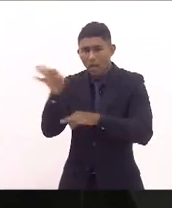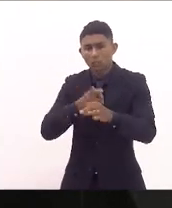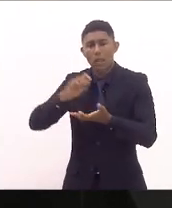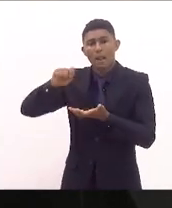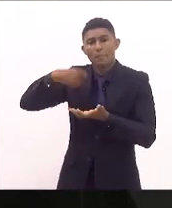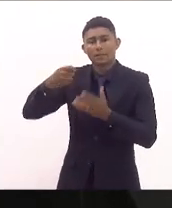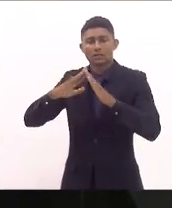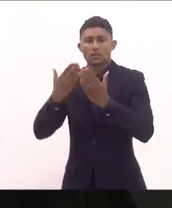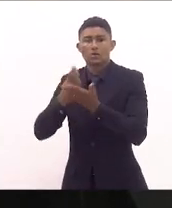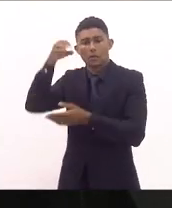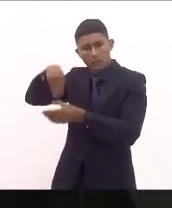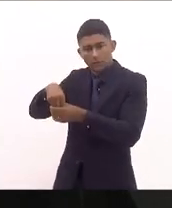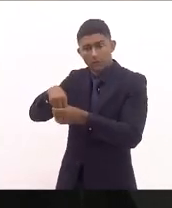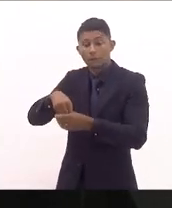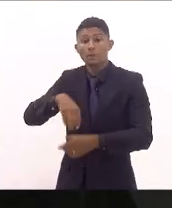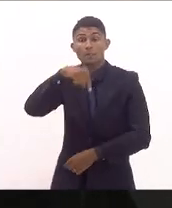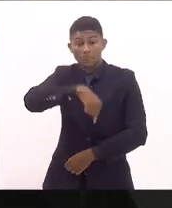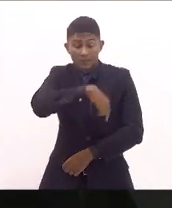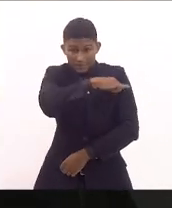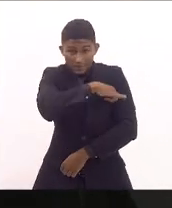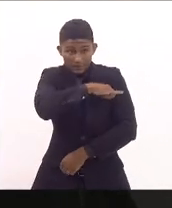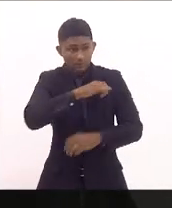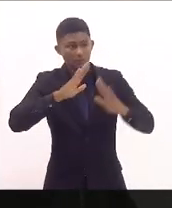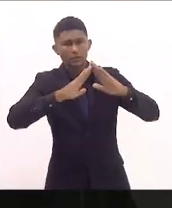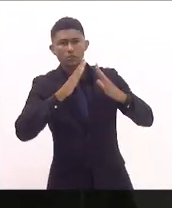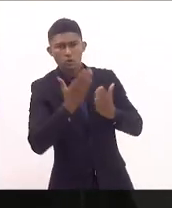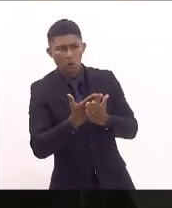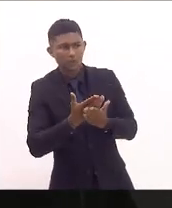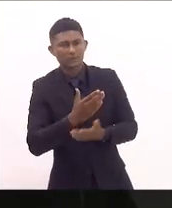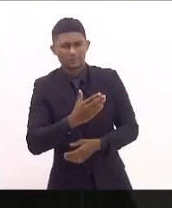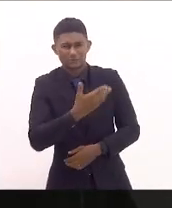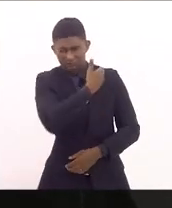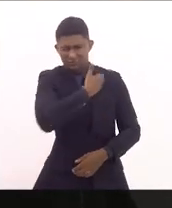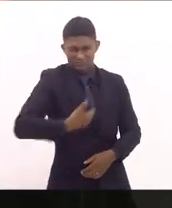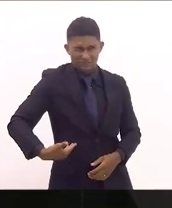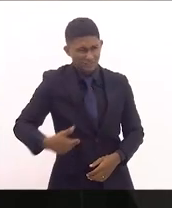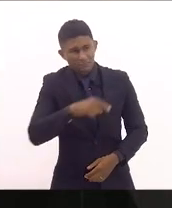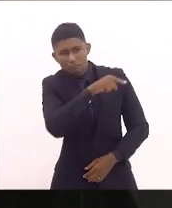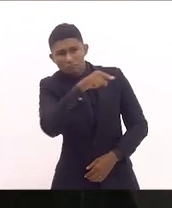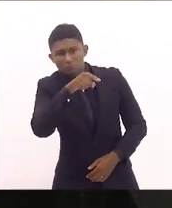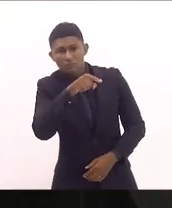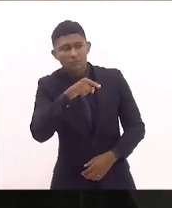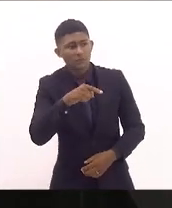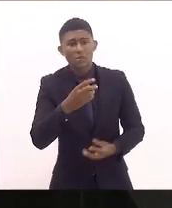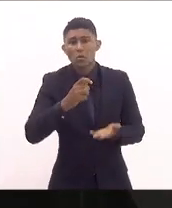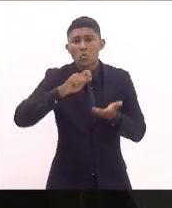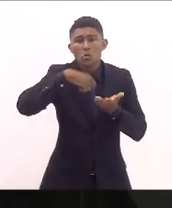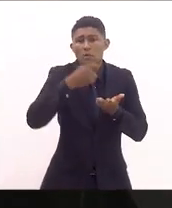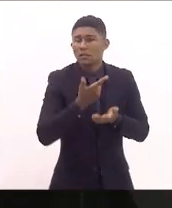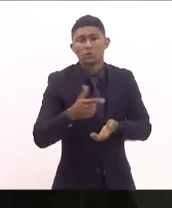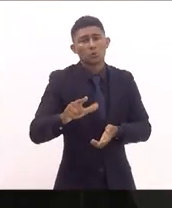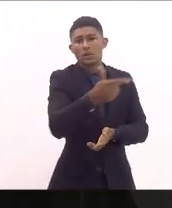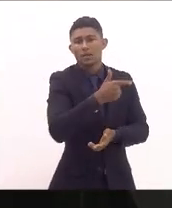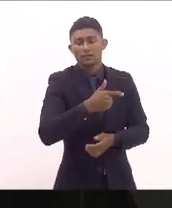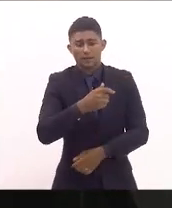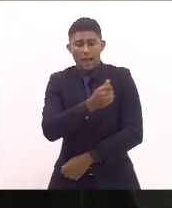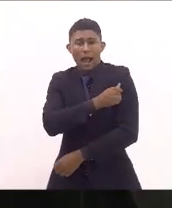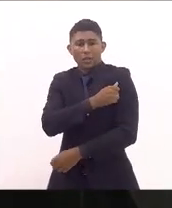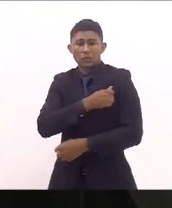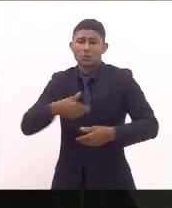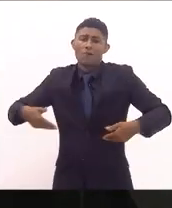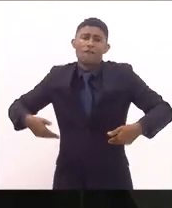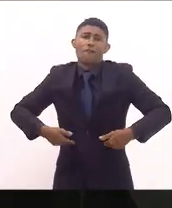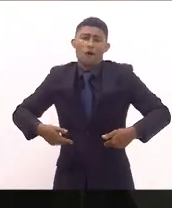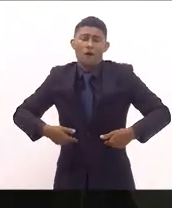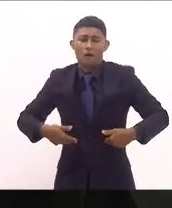ó e aqui no estado do Rio de Janeiro uma parte das nossas escolas públicas tá deixando os alunos com fome aliás aluno com fome